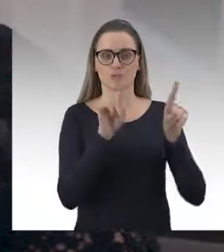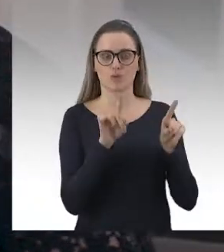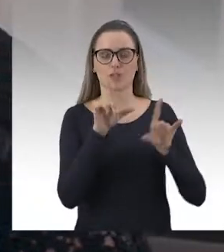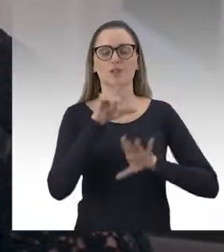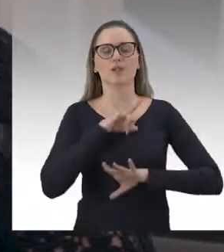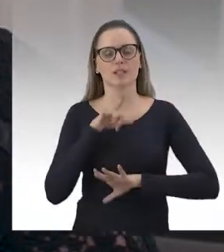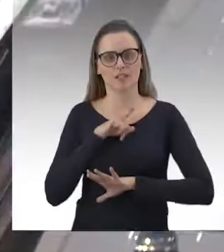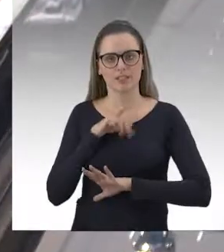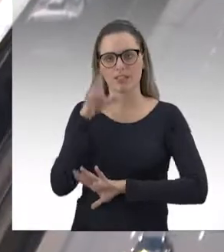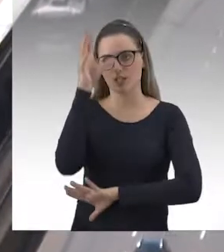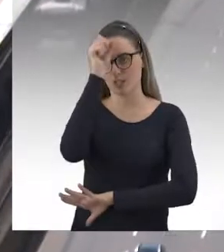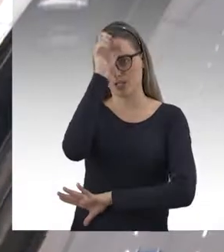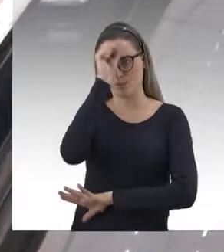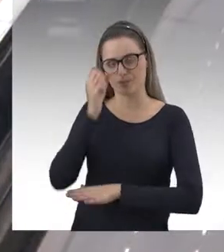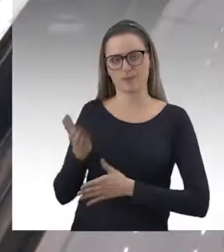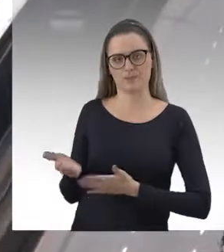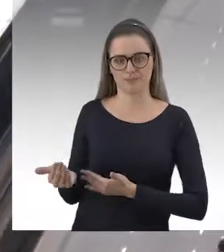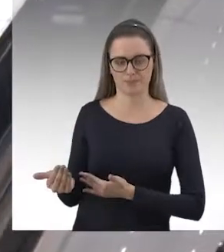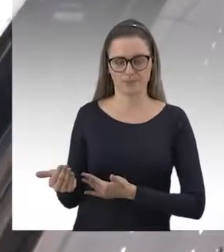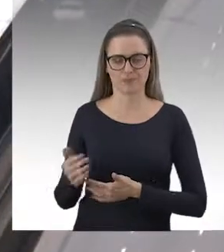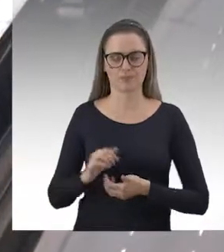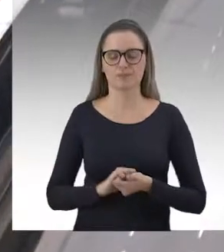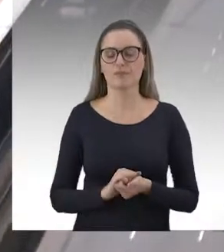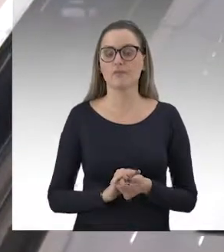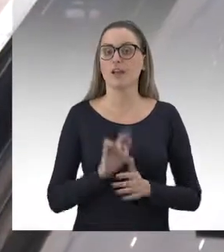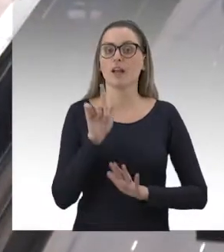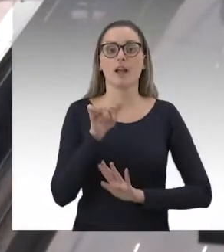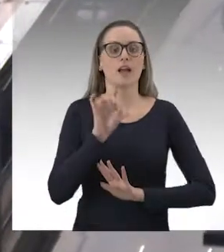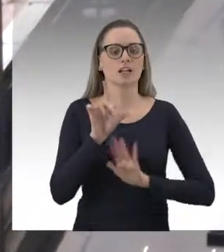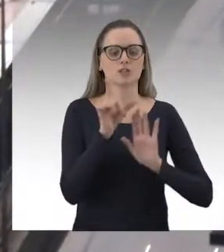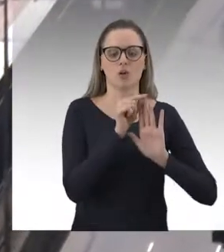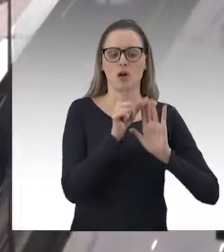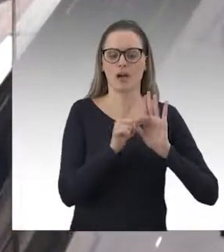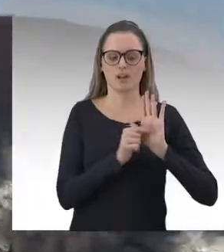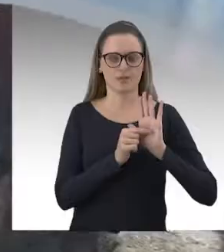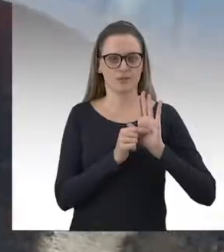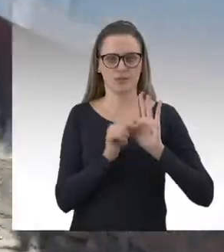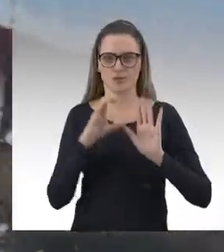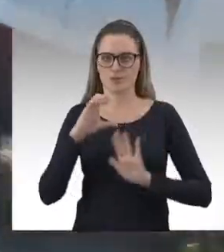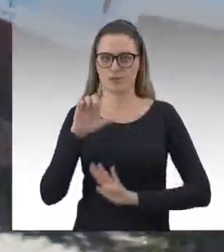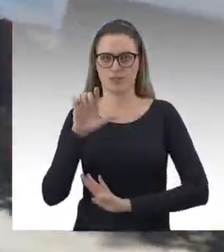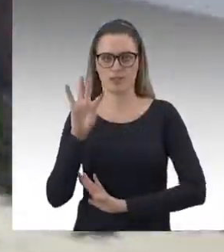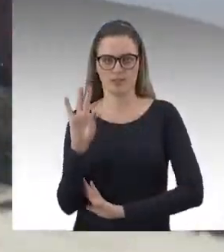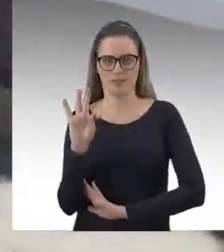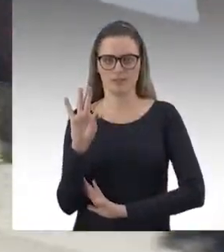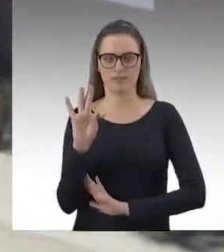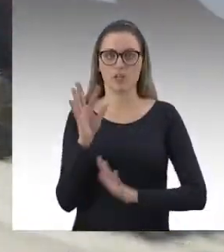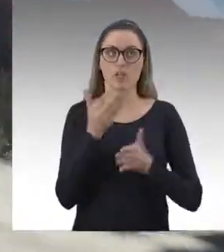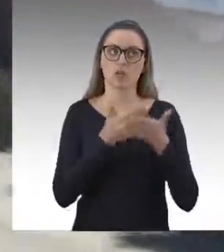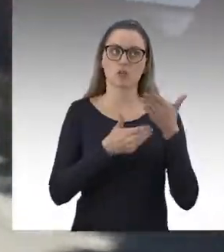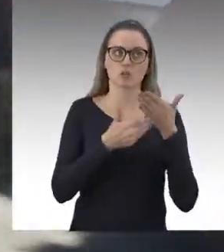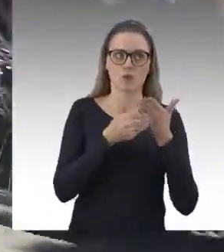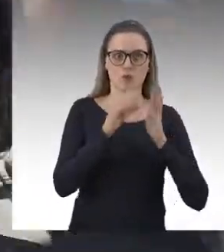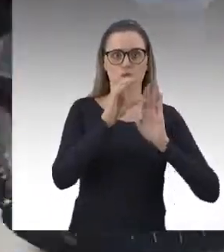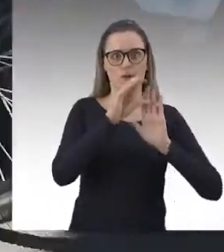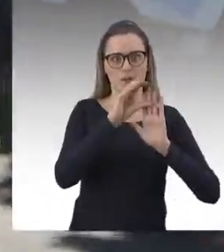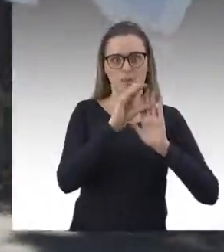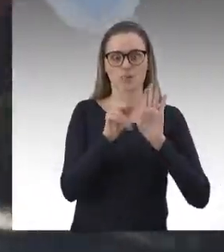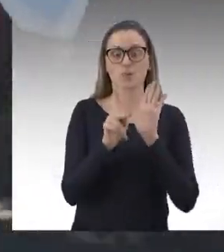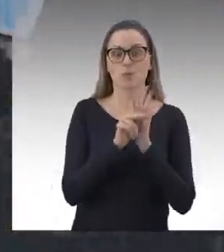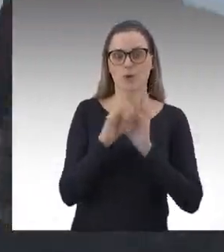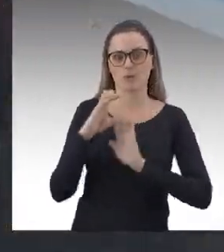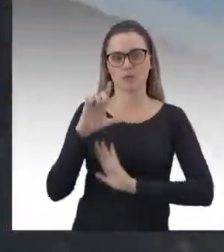de aprendizes. É apenas um artigo da CLT, dentro de um capítulo da